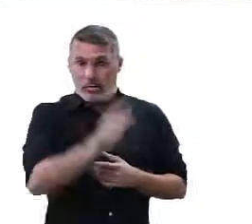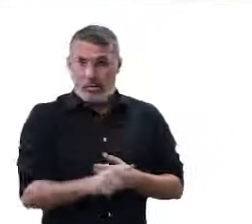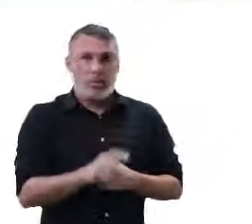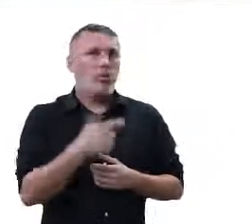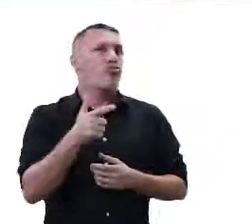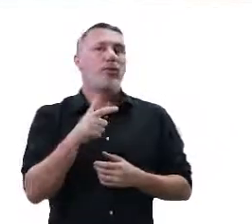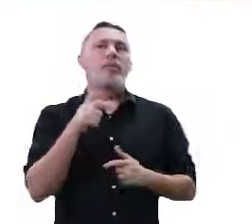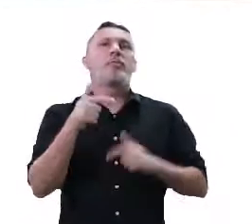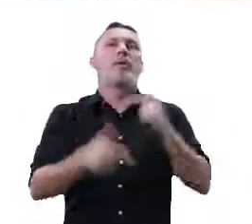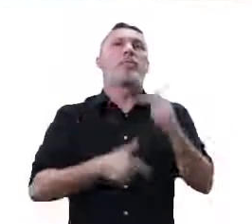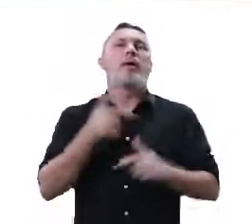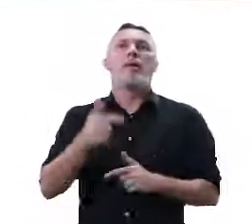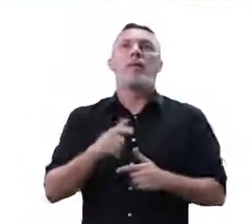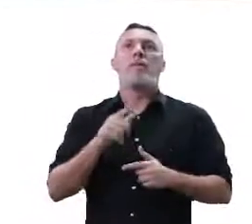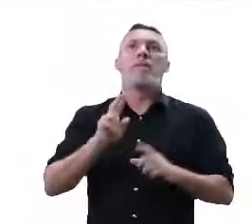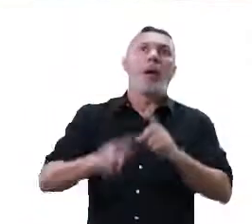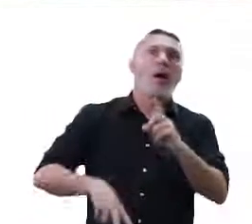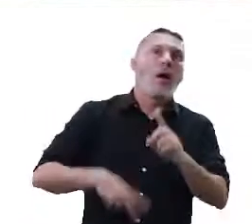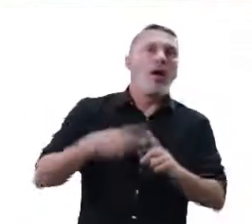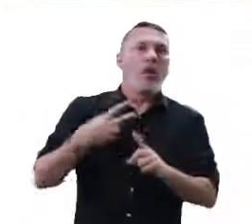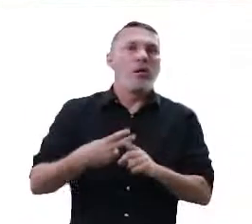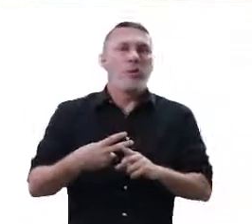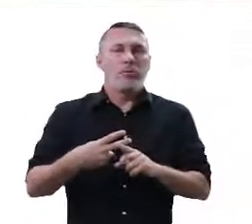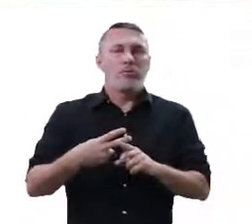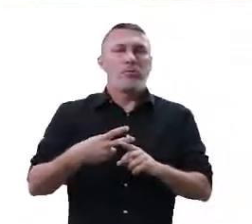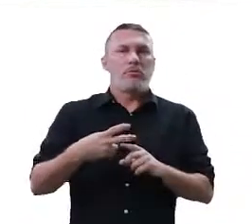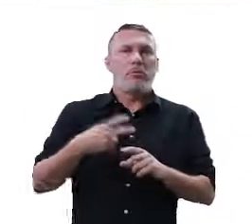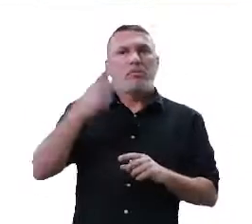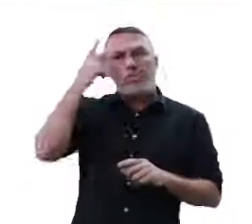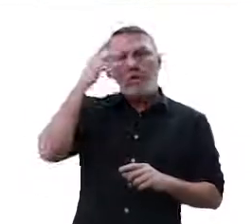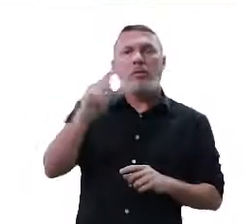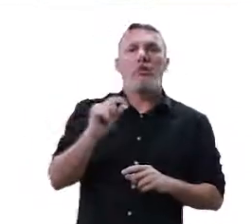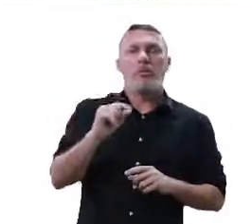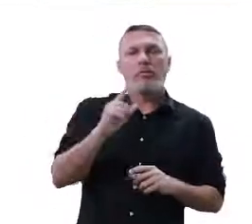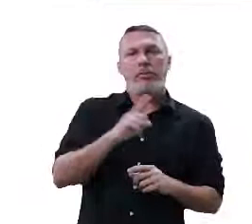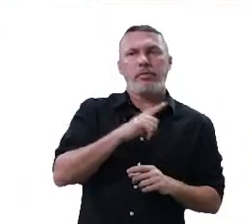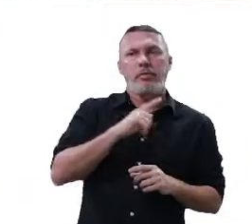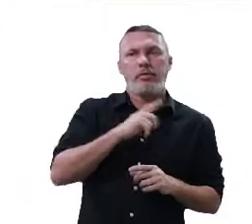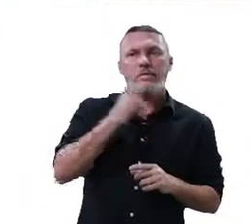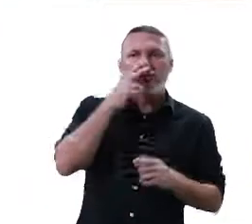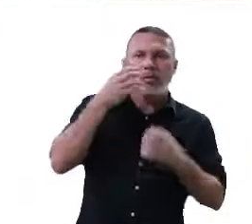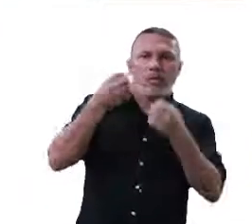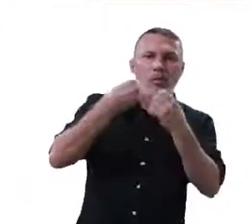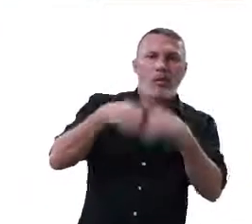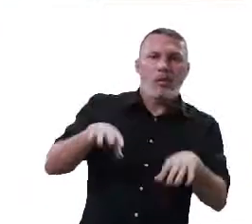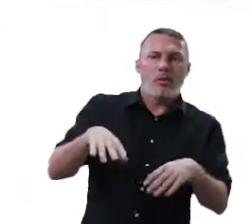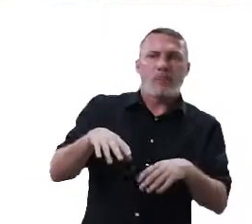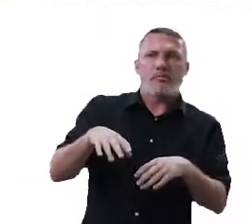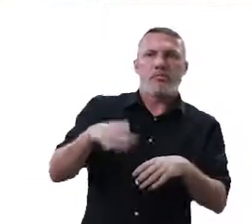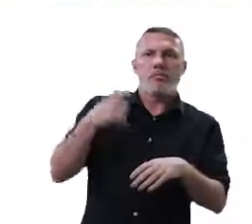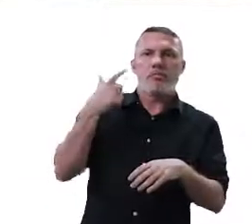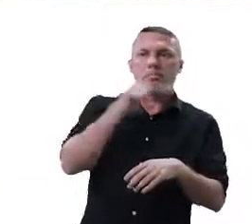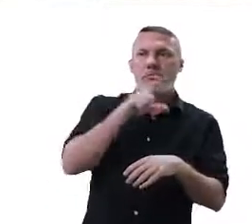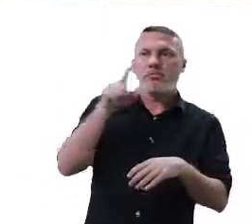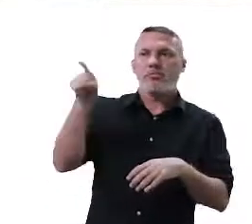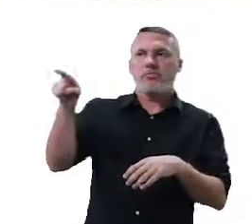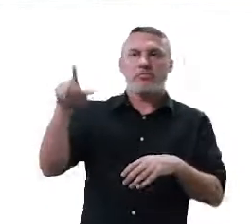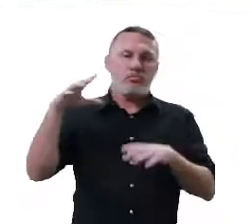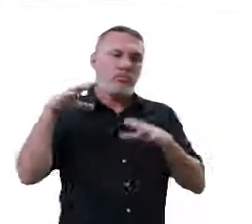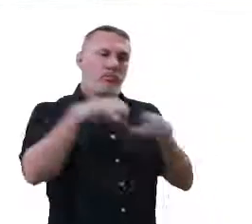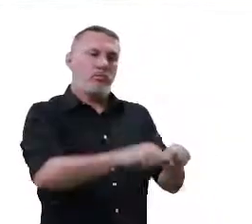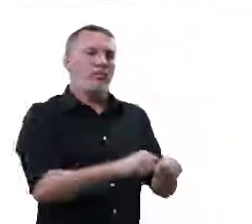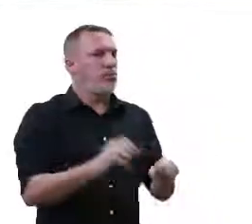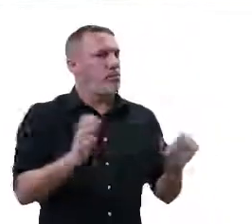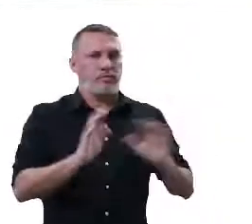não trabalha além do necessário para que esse seja, digamos, apropriado pelo